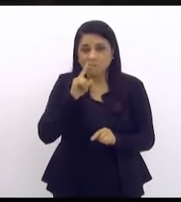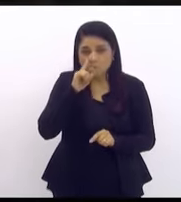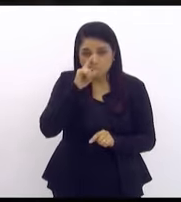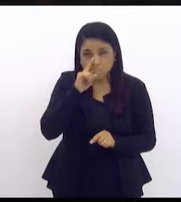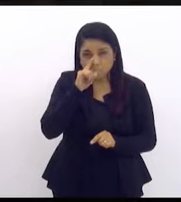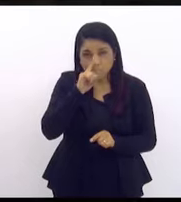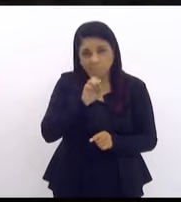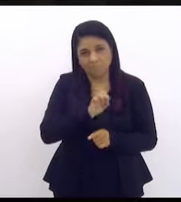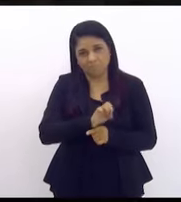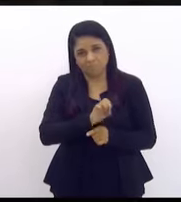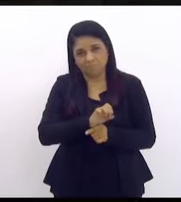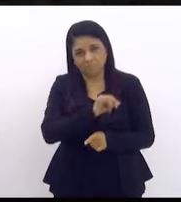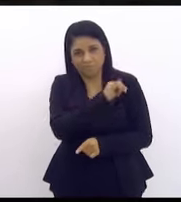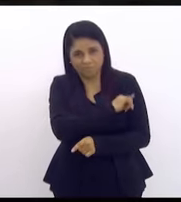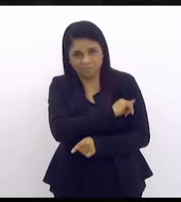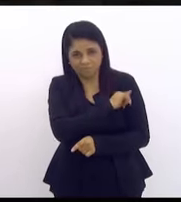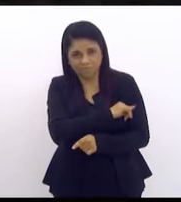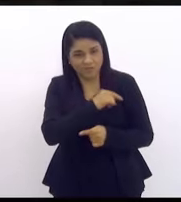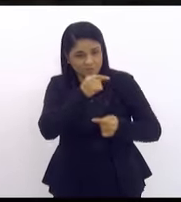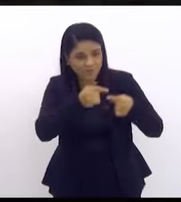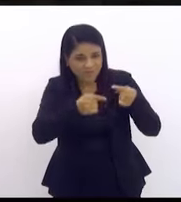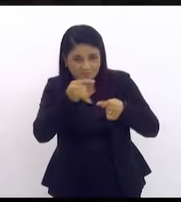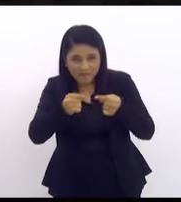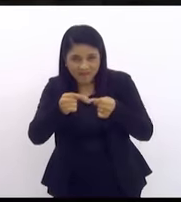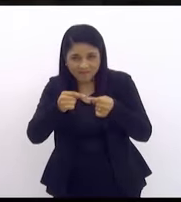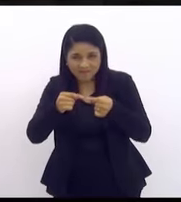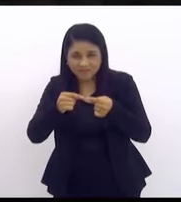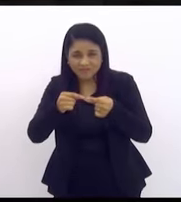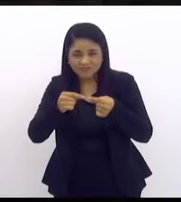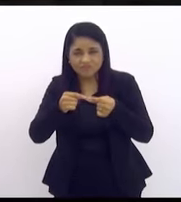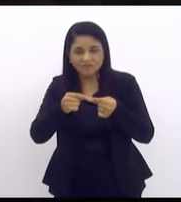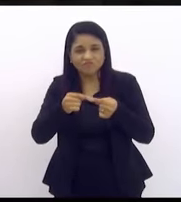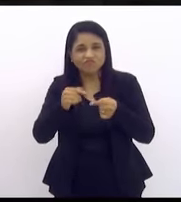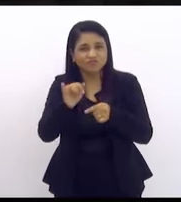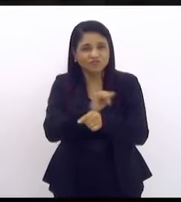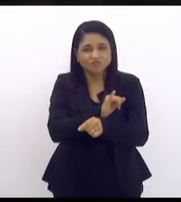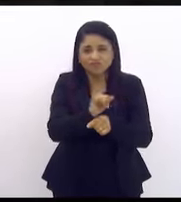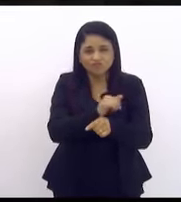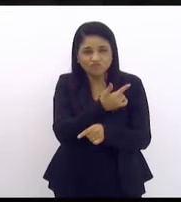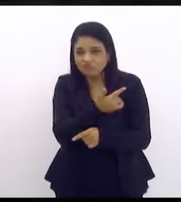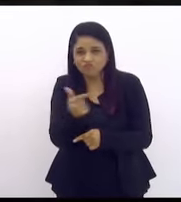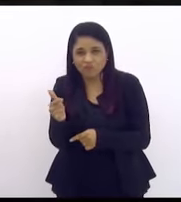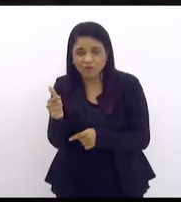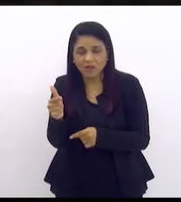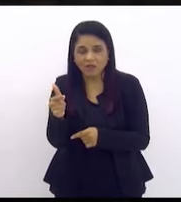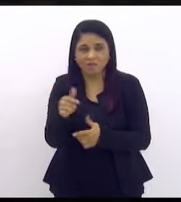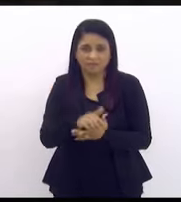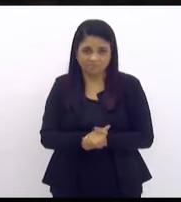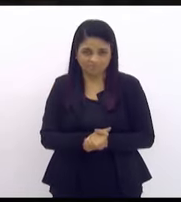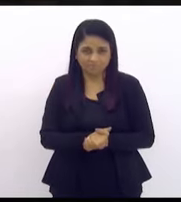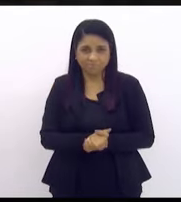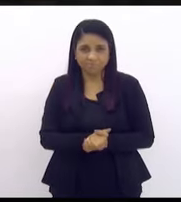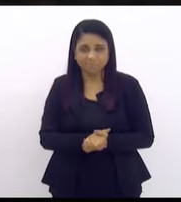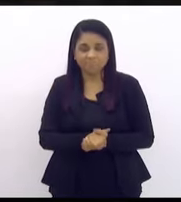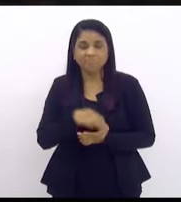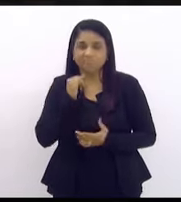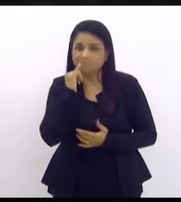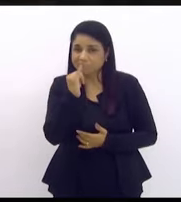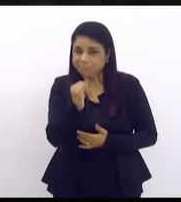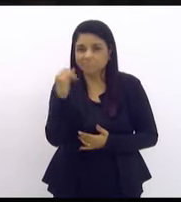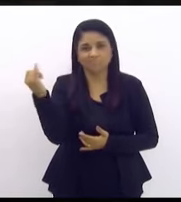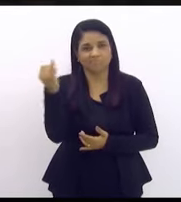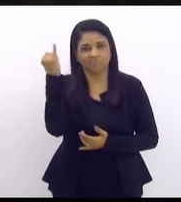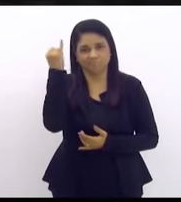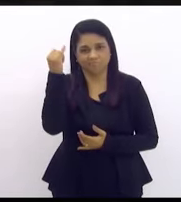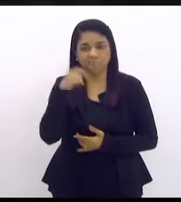há debate adequado que possa nos levar a outro lugar. Isso é importante ser dito. E aí,